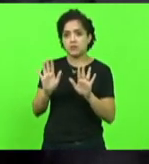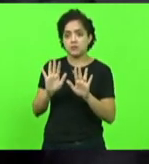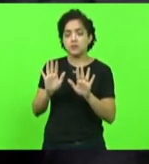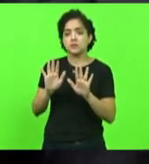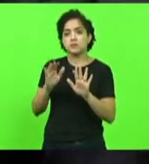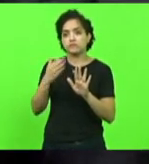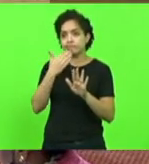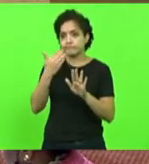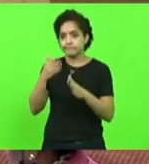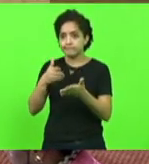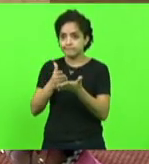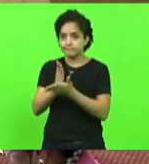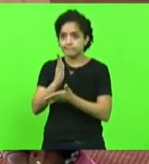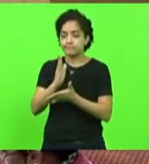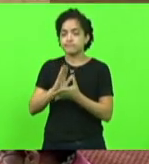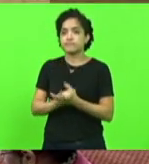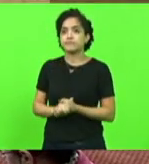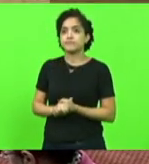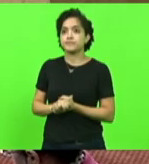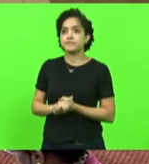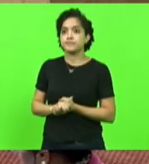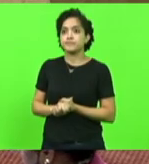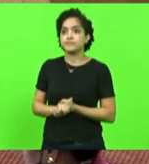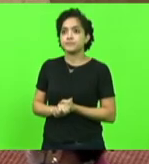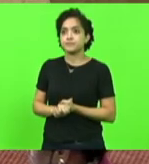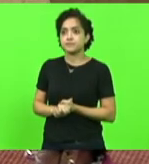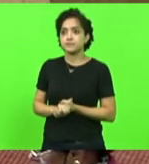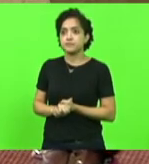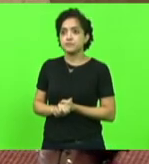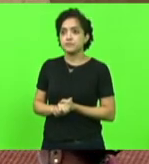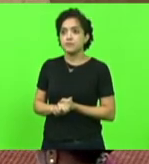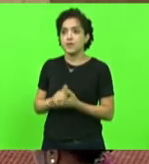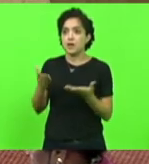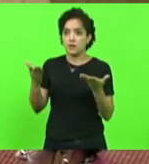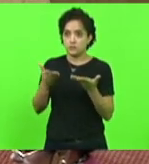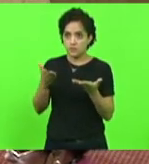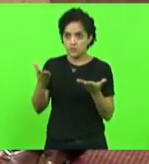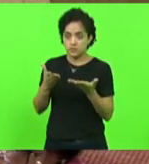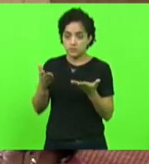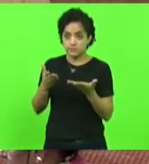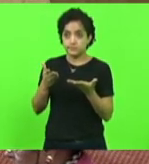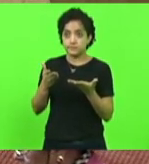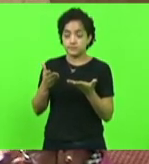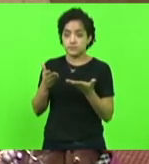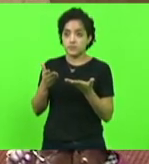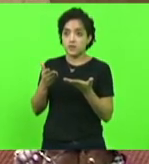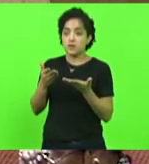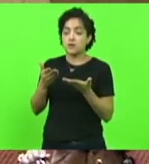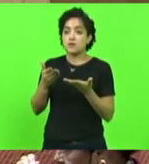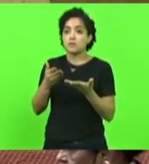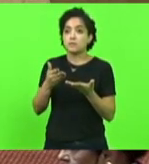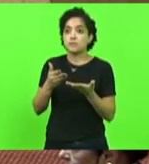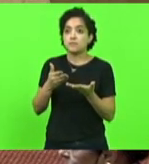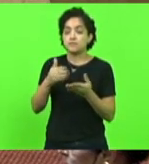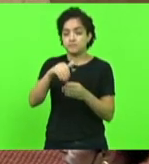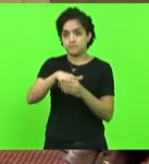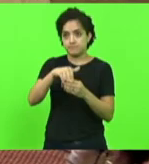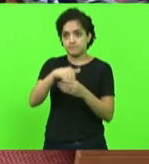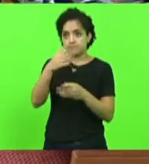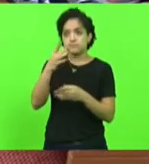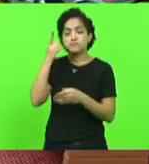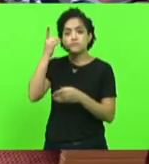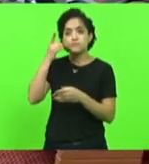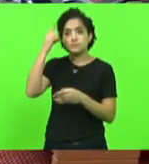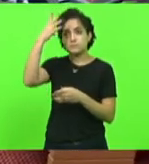aprovação. Presidente. Para encaminhamento de voto, nós estamos em encaminhamento de voto, a discussão já foi encerrada. Com a palavra do deputado Alucena